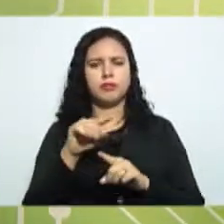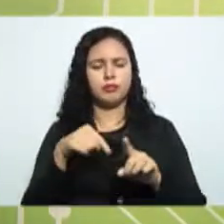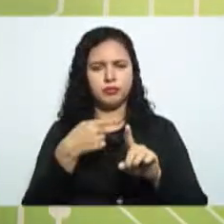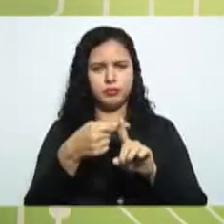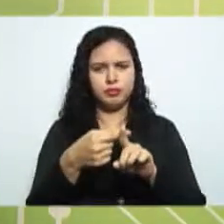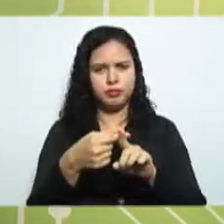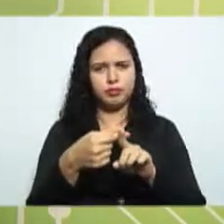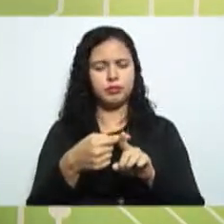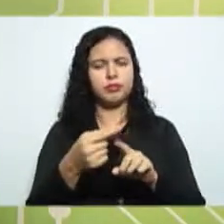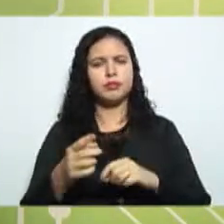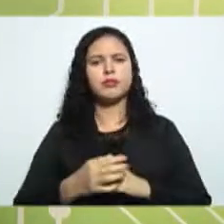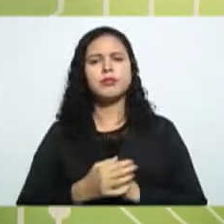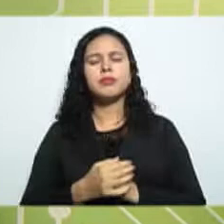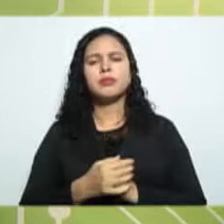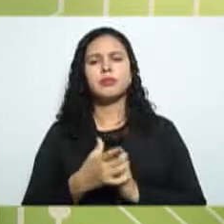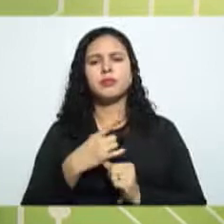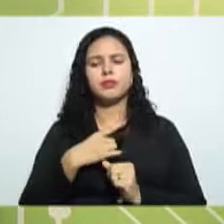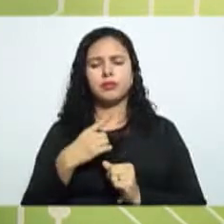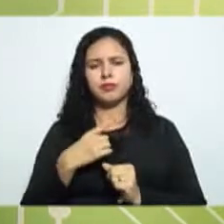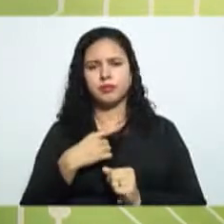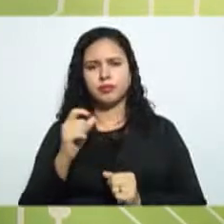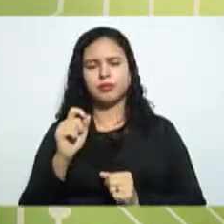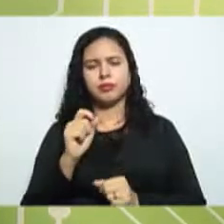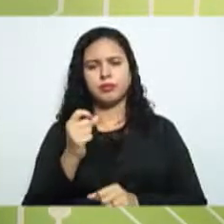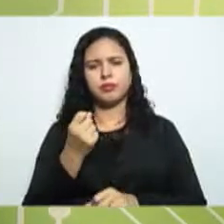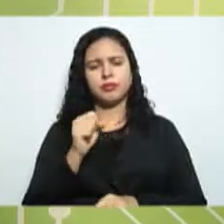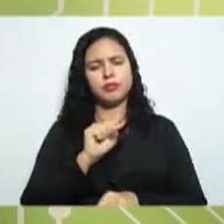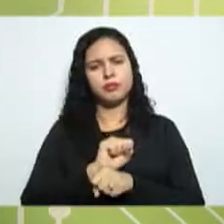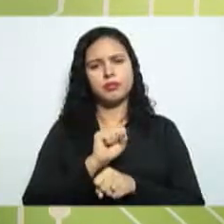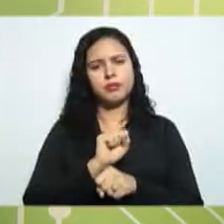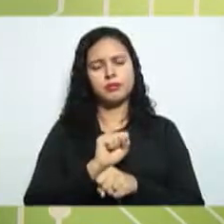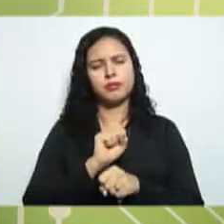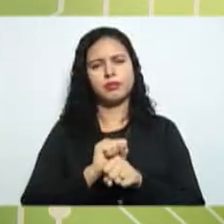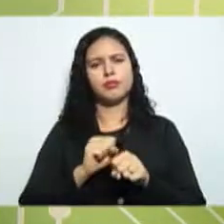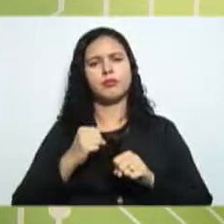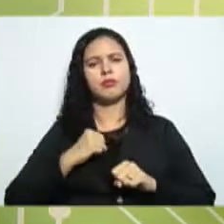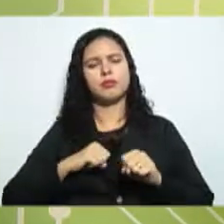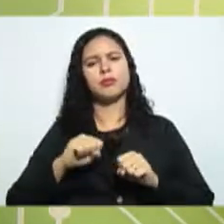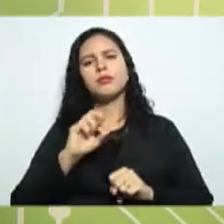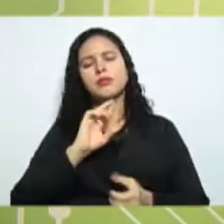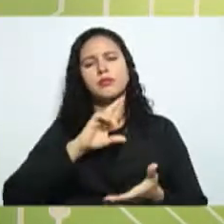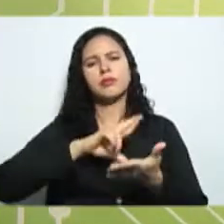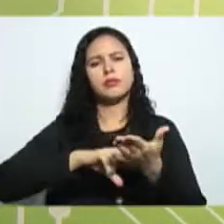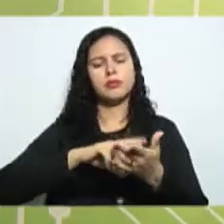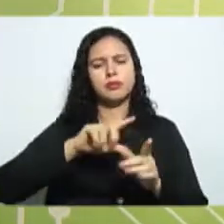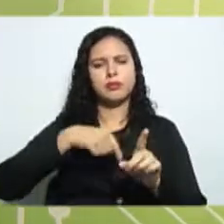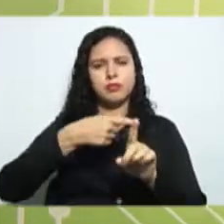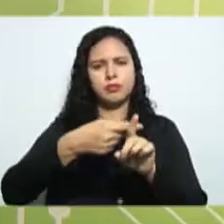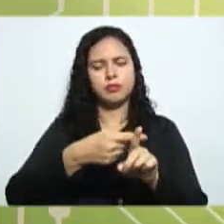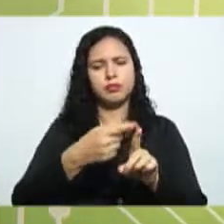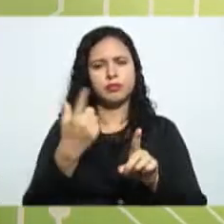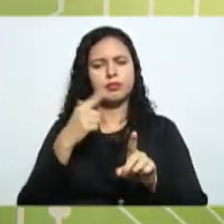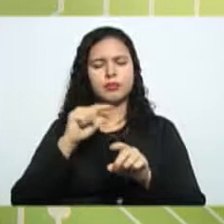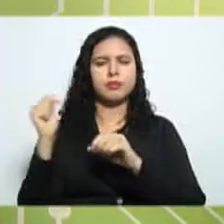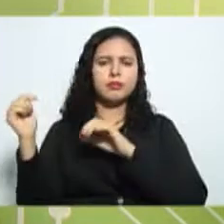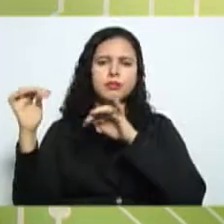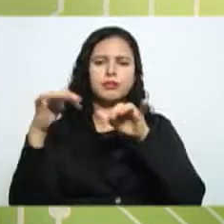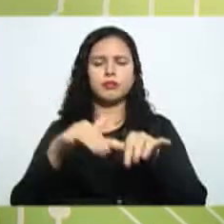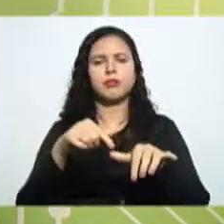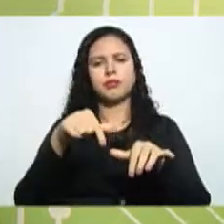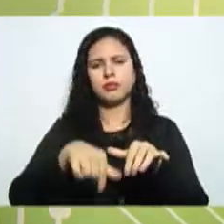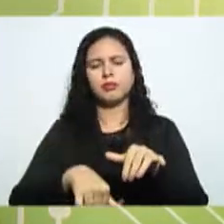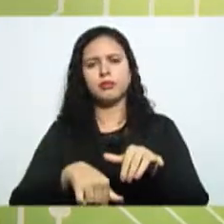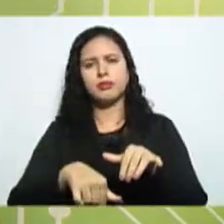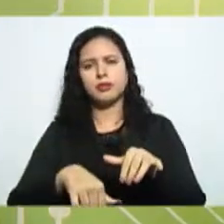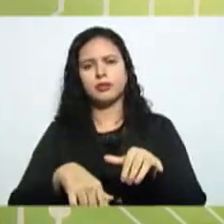aí é uma expectativa de que esse resultado positivo na economia traga uma onda migratória. Isso já está